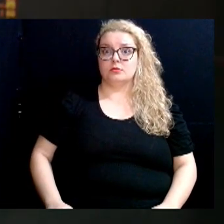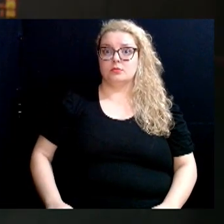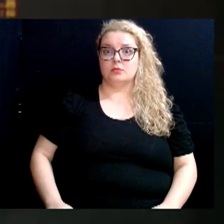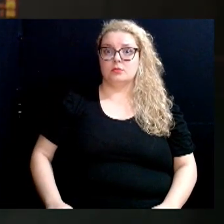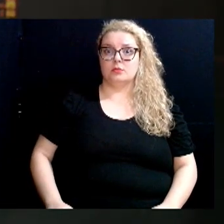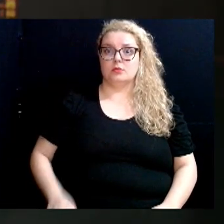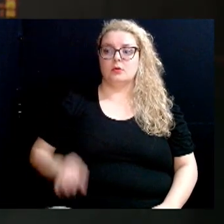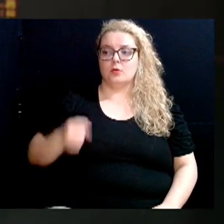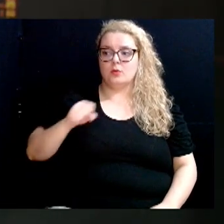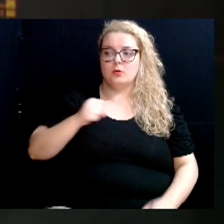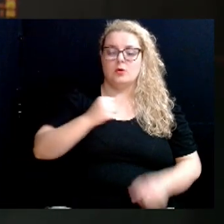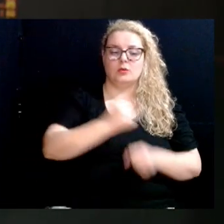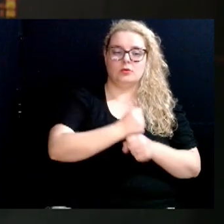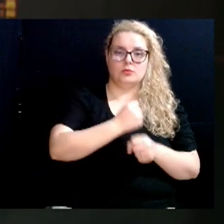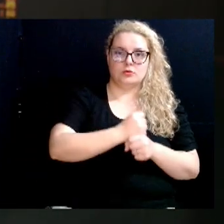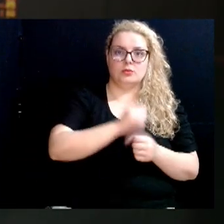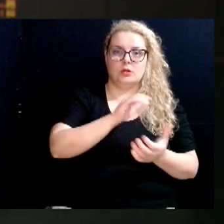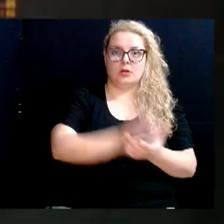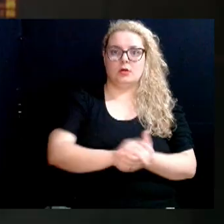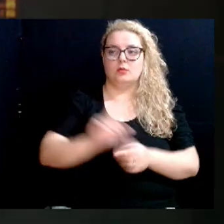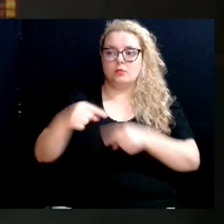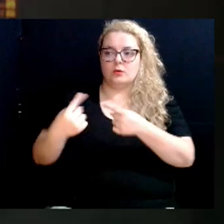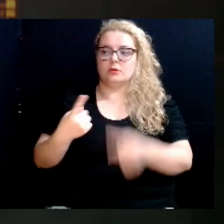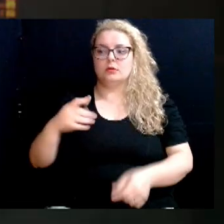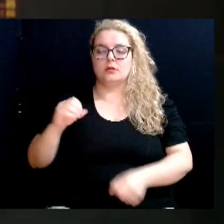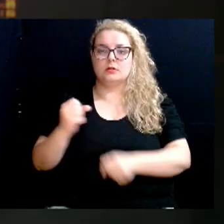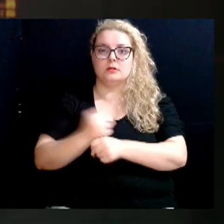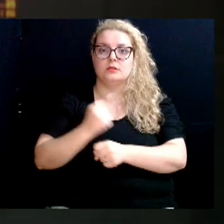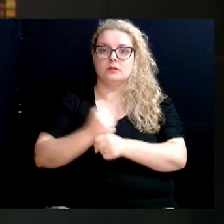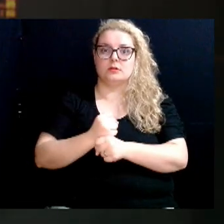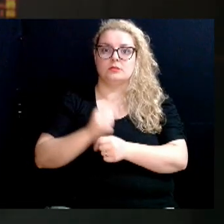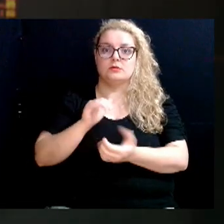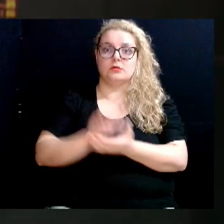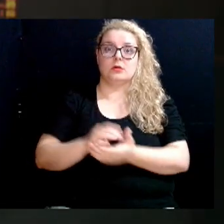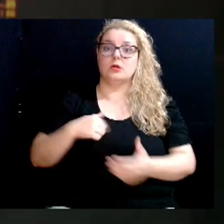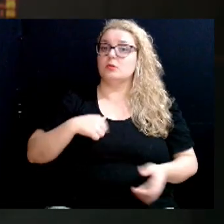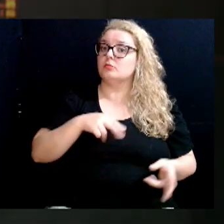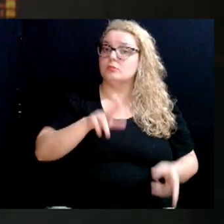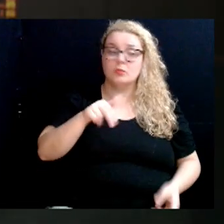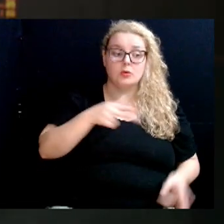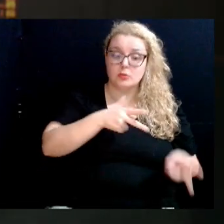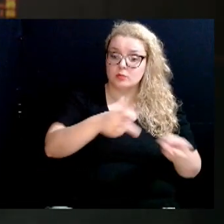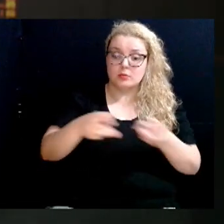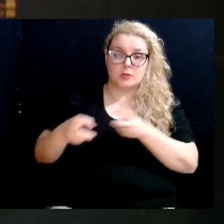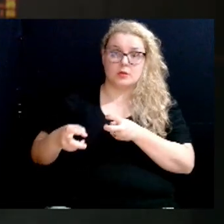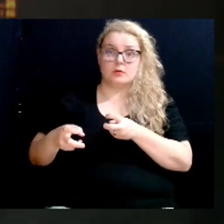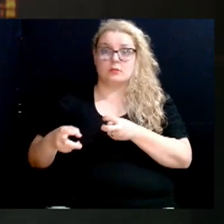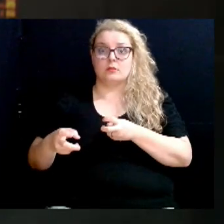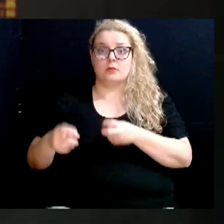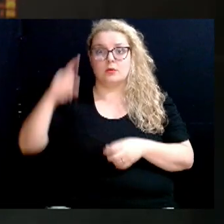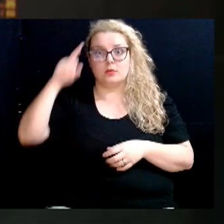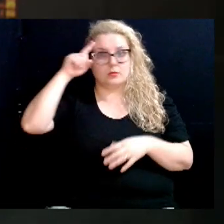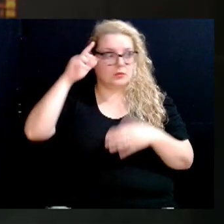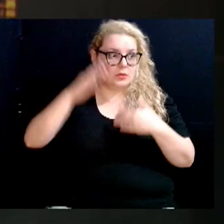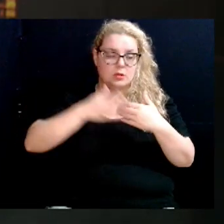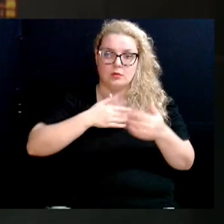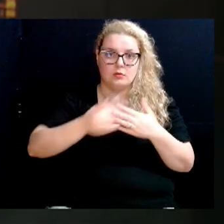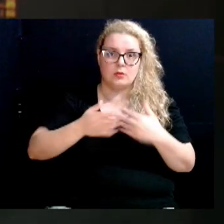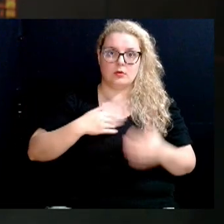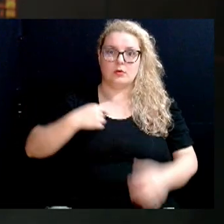outro tinha acho que 10. Ele falou, eu nunca tinha percebido que sair num dia qualquer para jantar com a minha